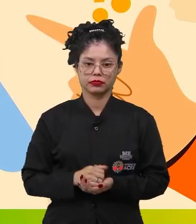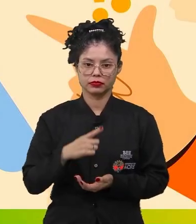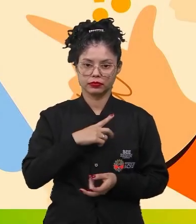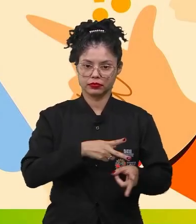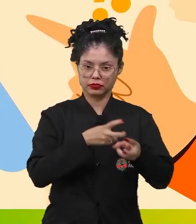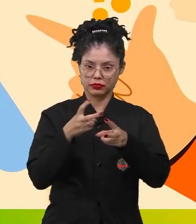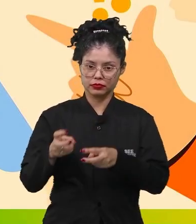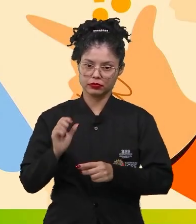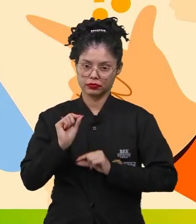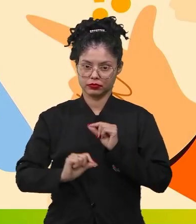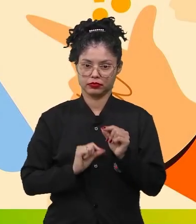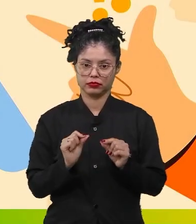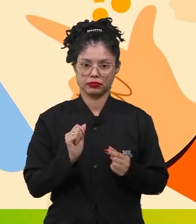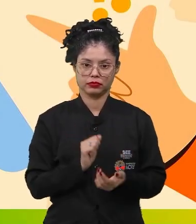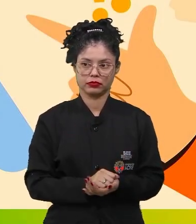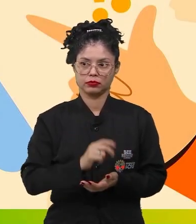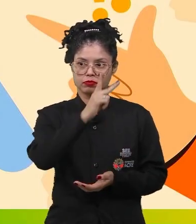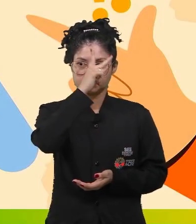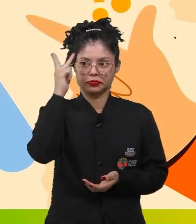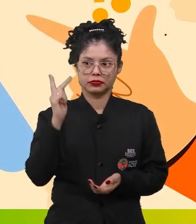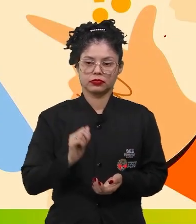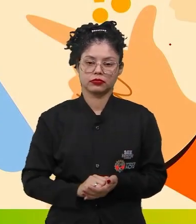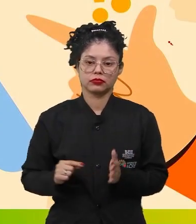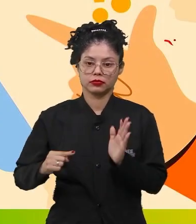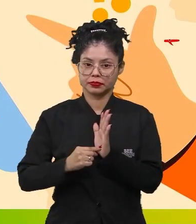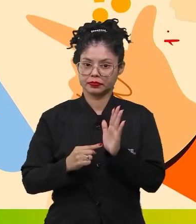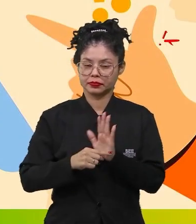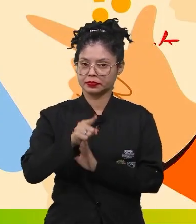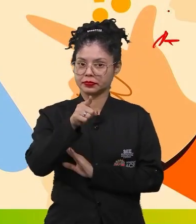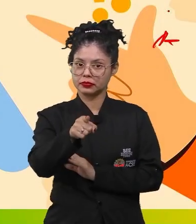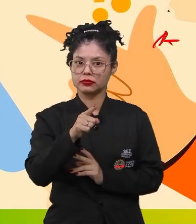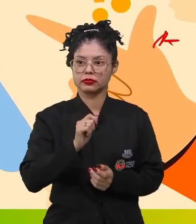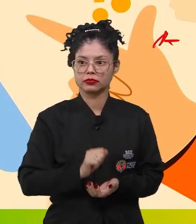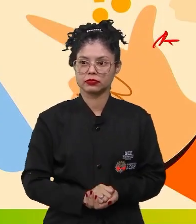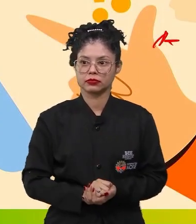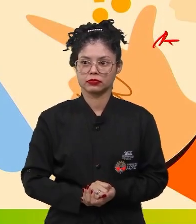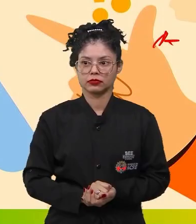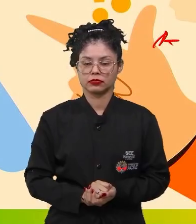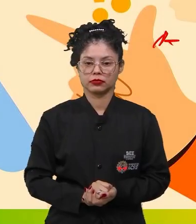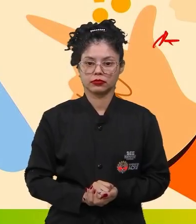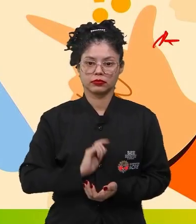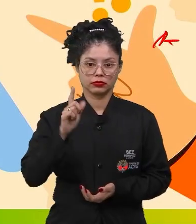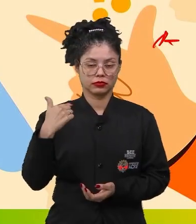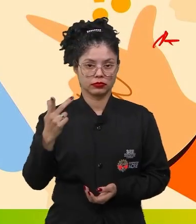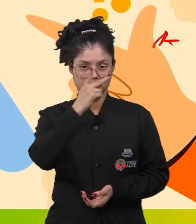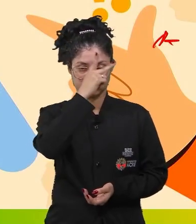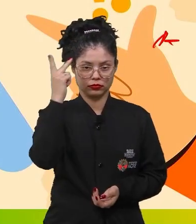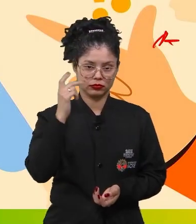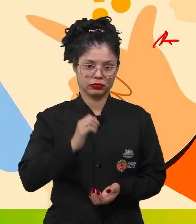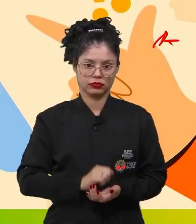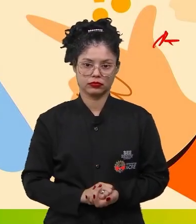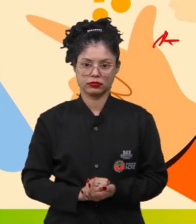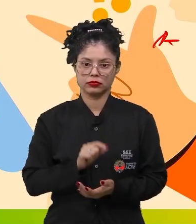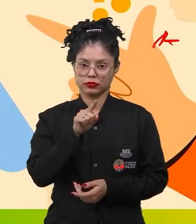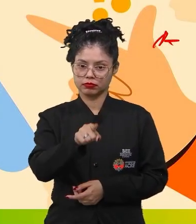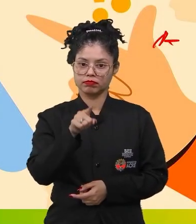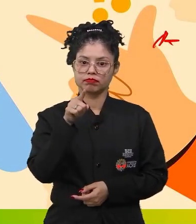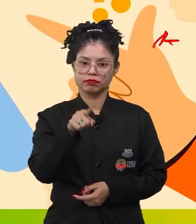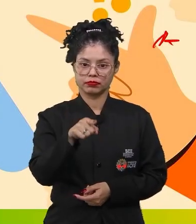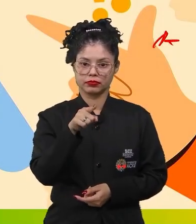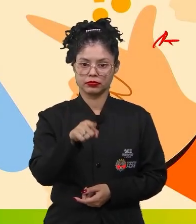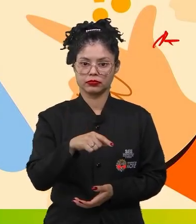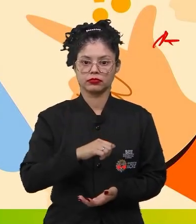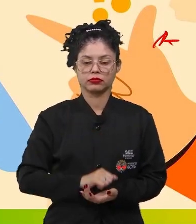gente percebe pessoas apontando. Olha que interessante, ó. Ou as outras pessoas estão